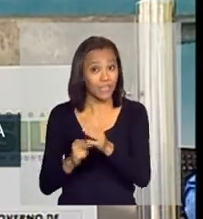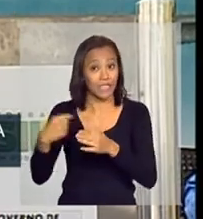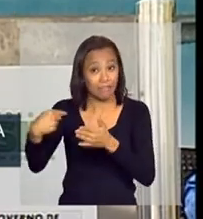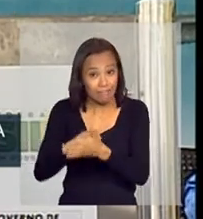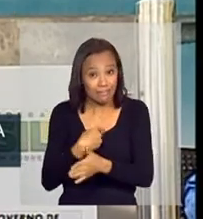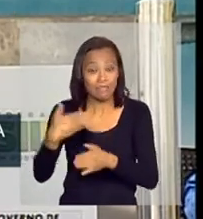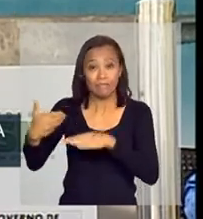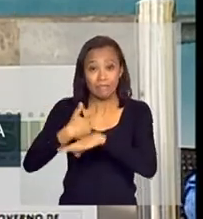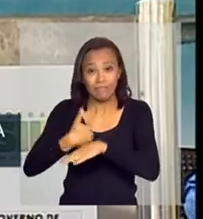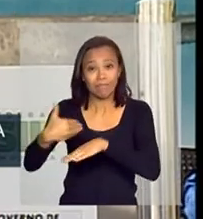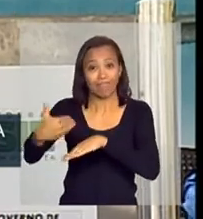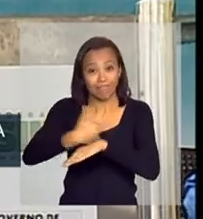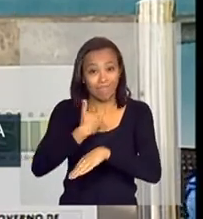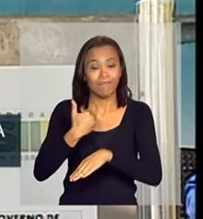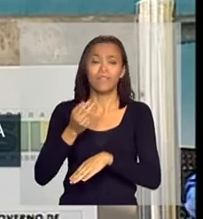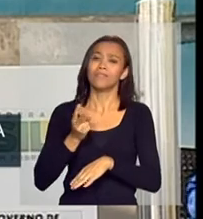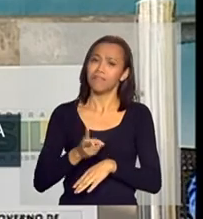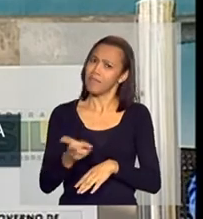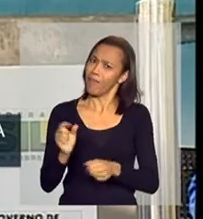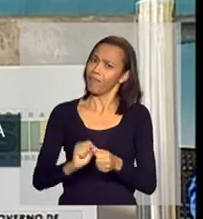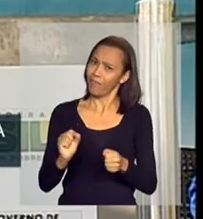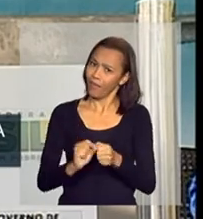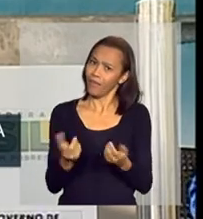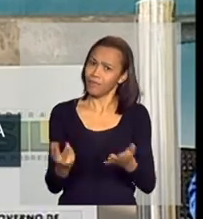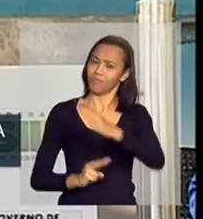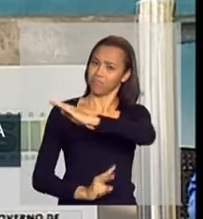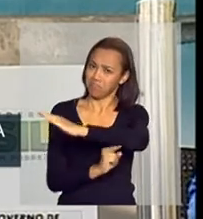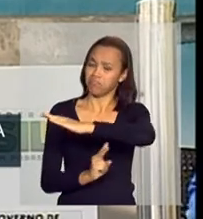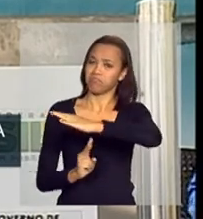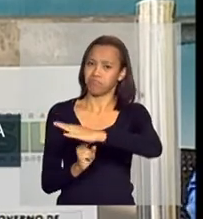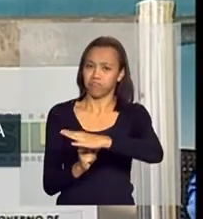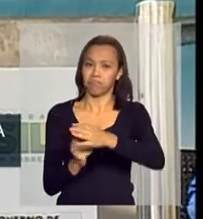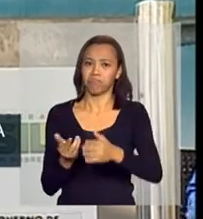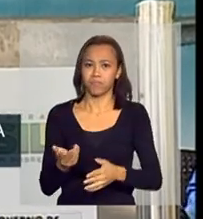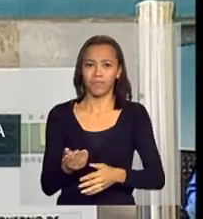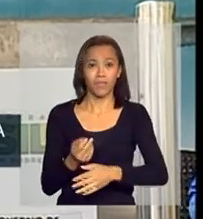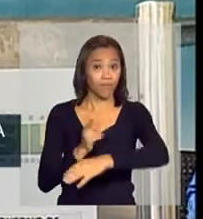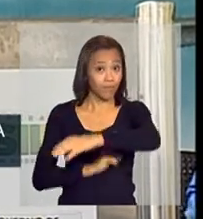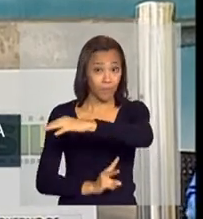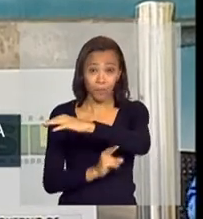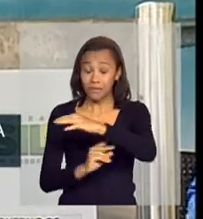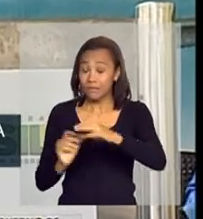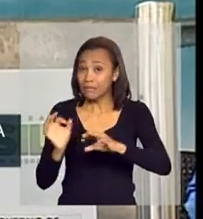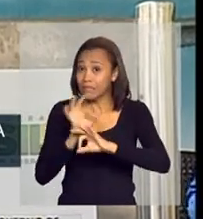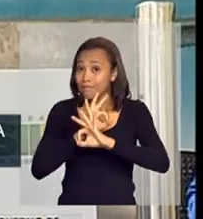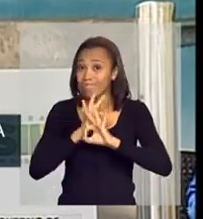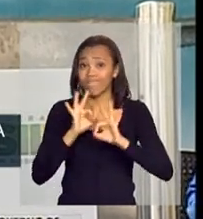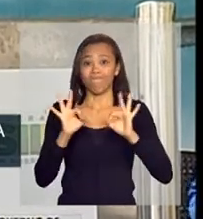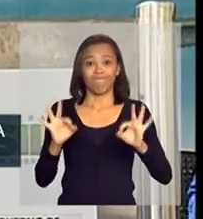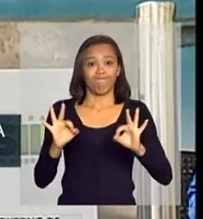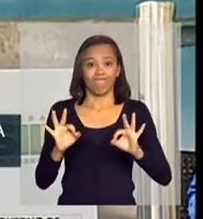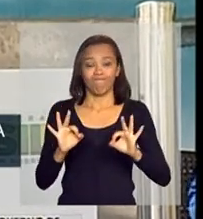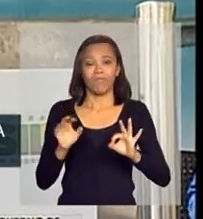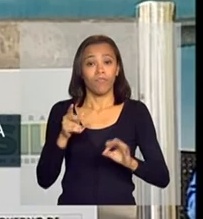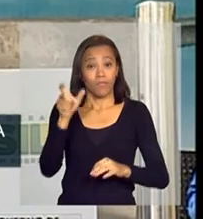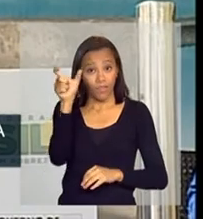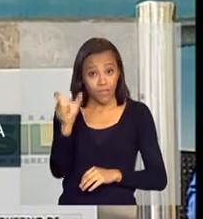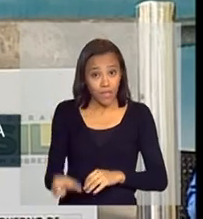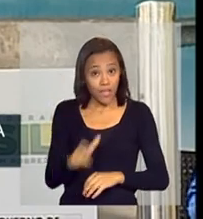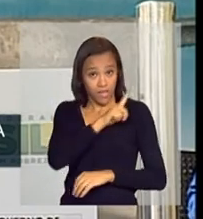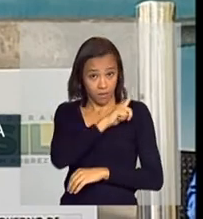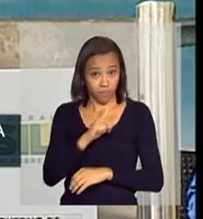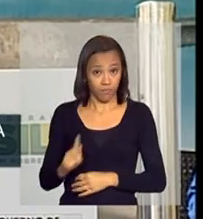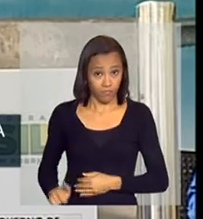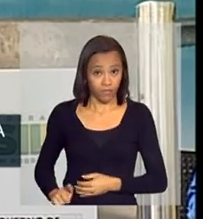foi indo, e ele fez uma coisa que é extraordinária. Ele